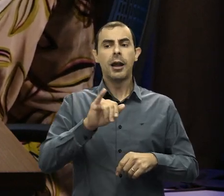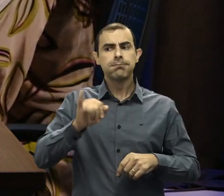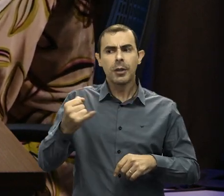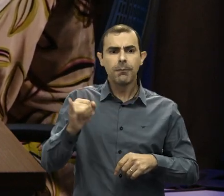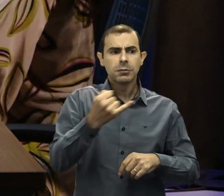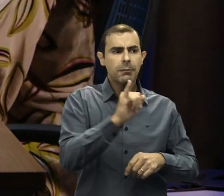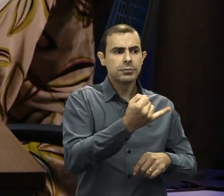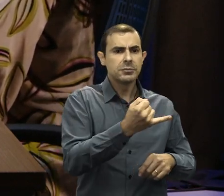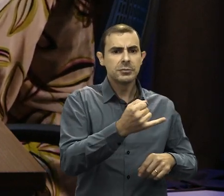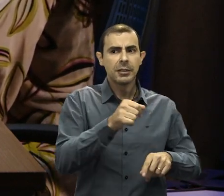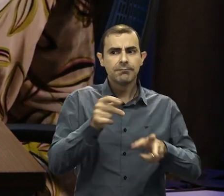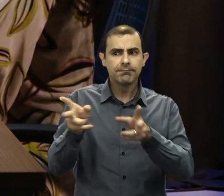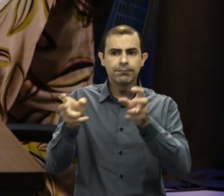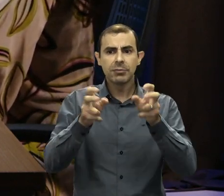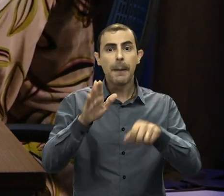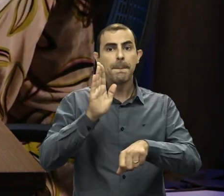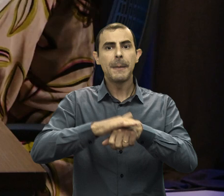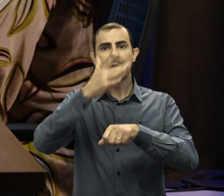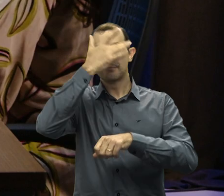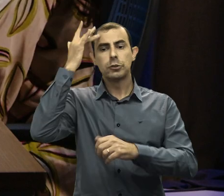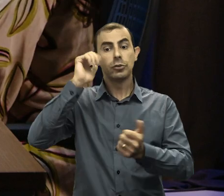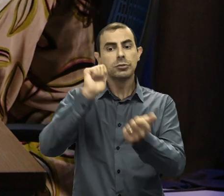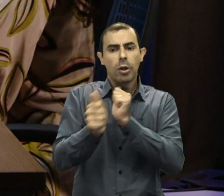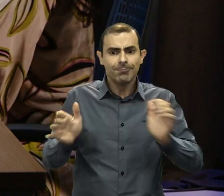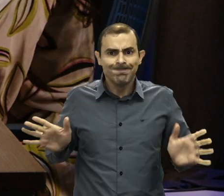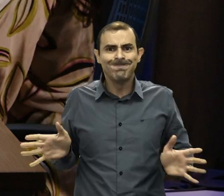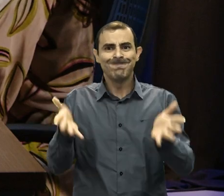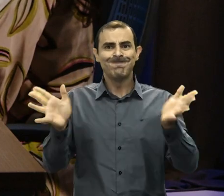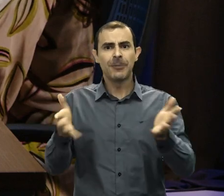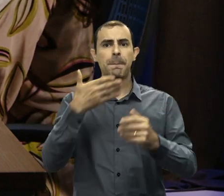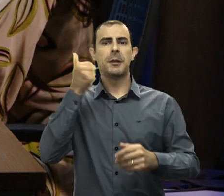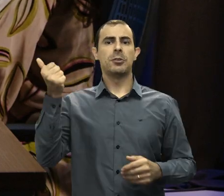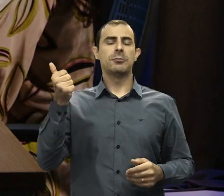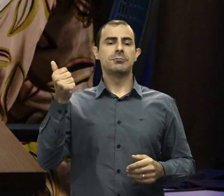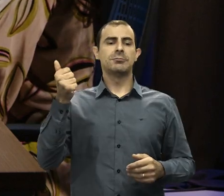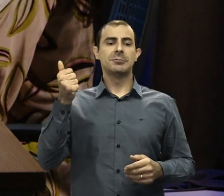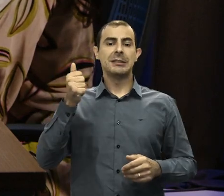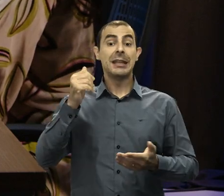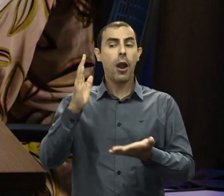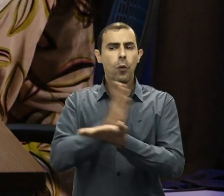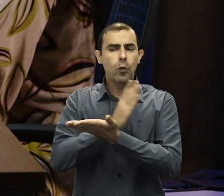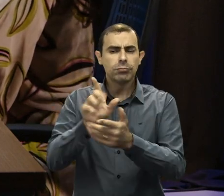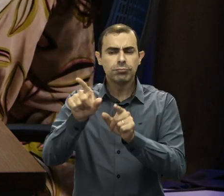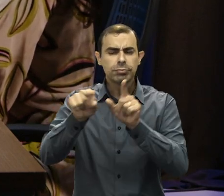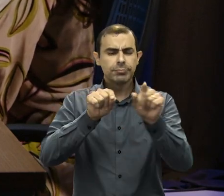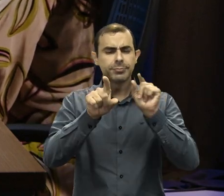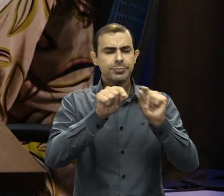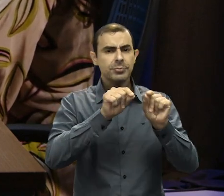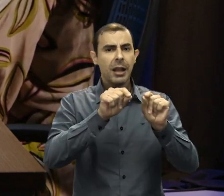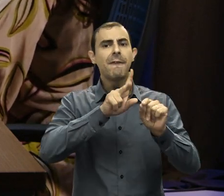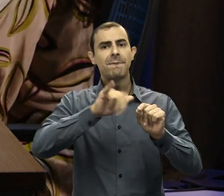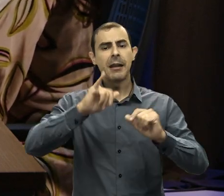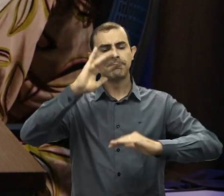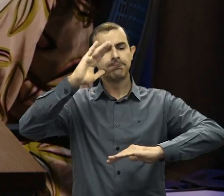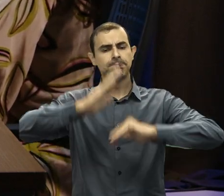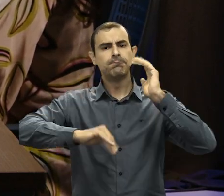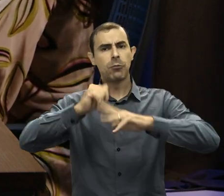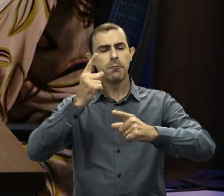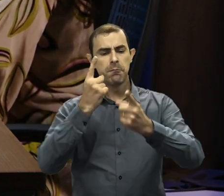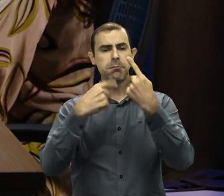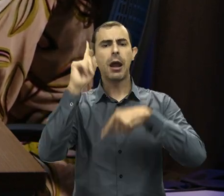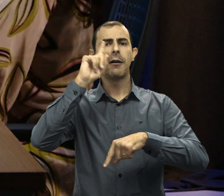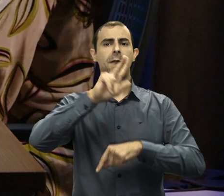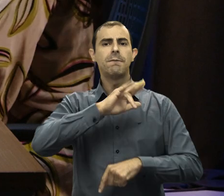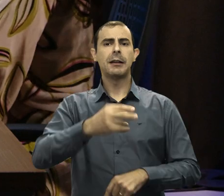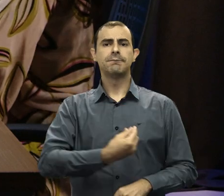para oportunizar o quanto mais pessoas praticarem esporte, e dentro disso você pensar alguns que serão profissionais que vão